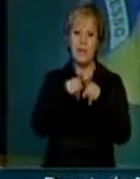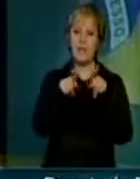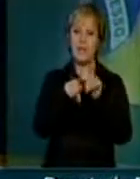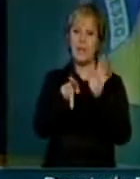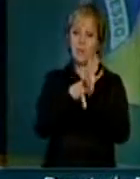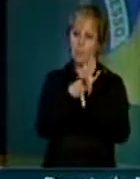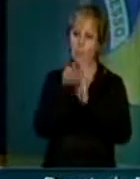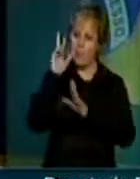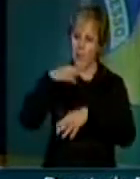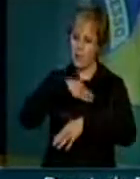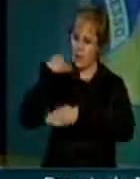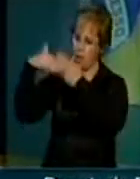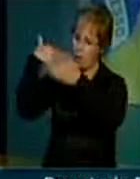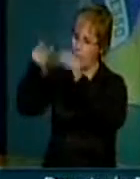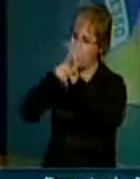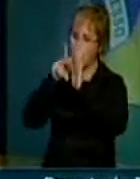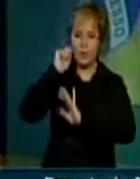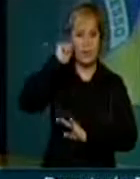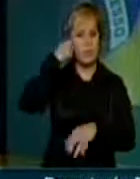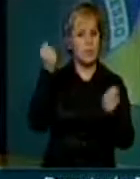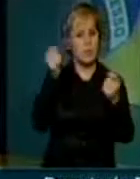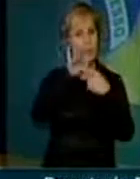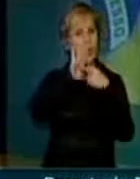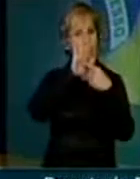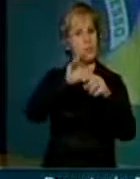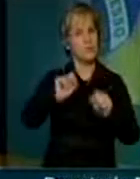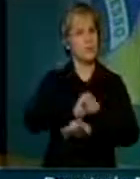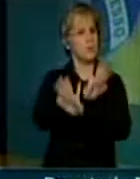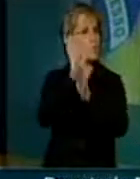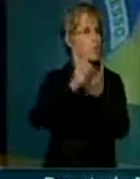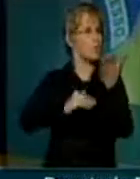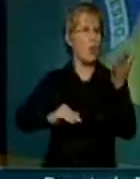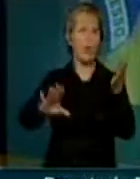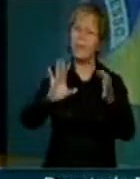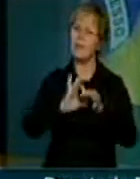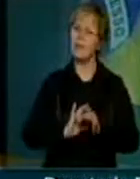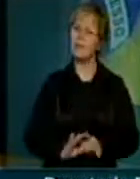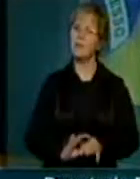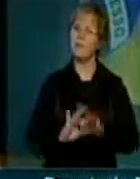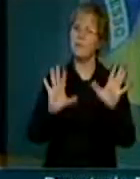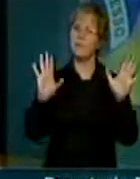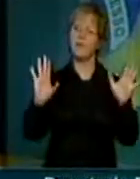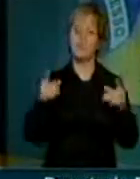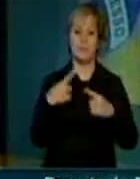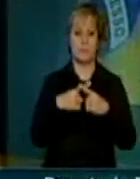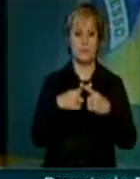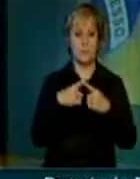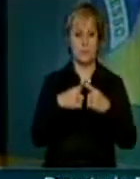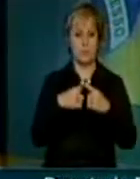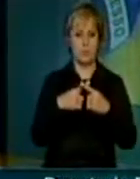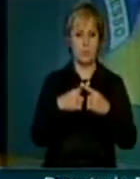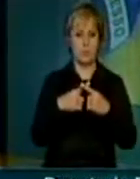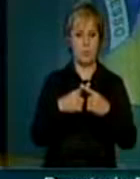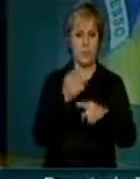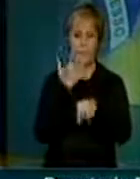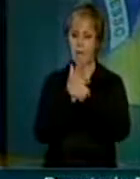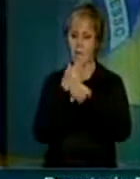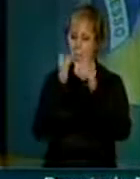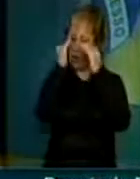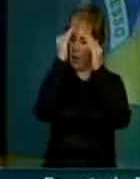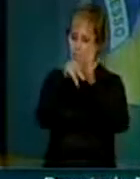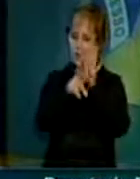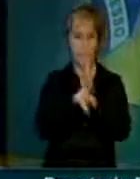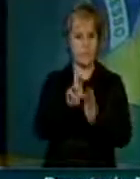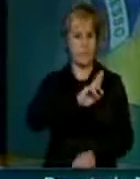africana, possam se manifestar com toda a liberdade, porque o exercício da religiosidade,